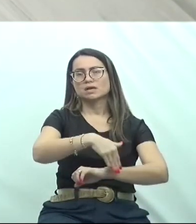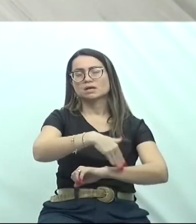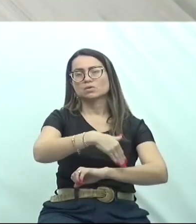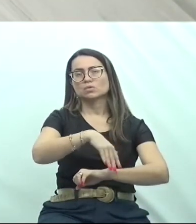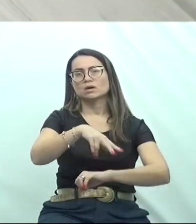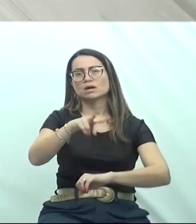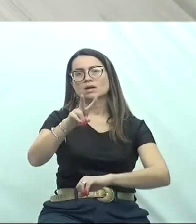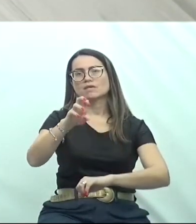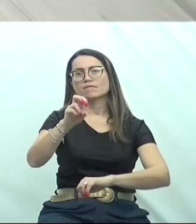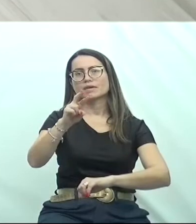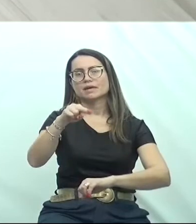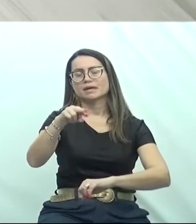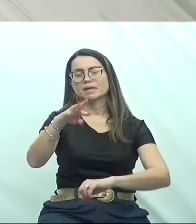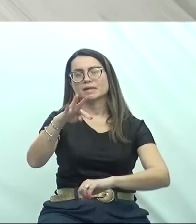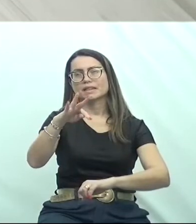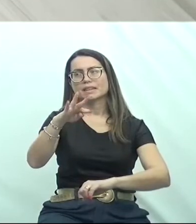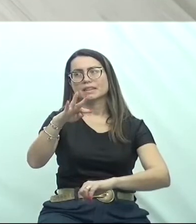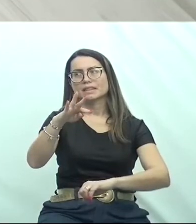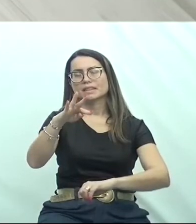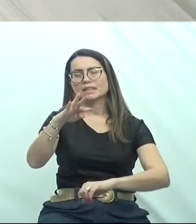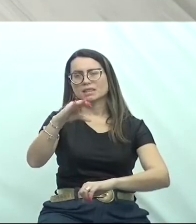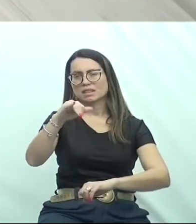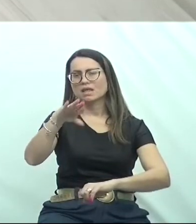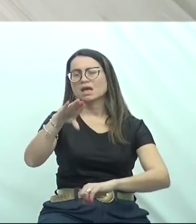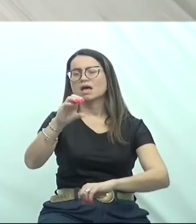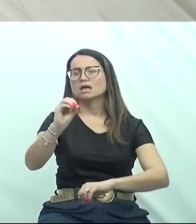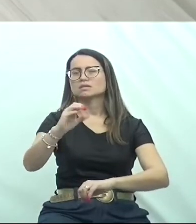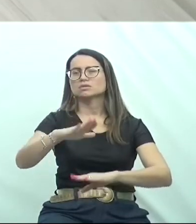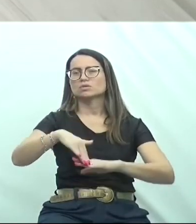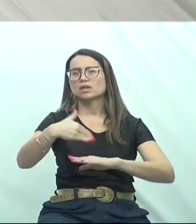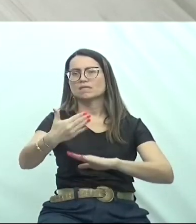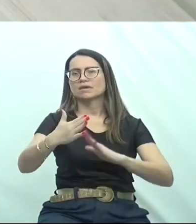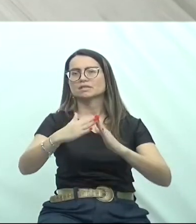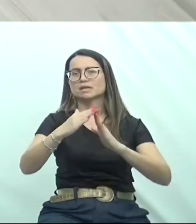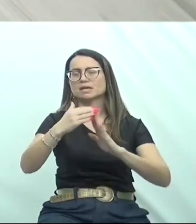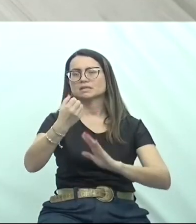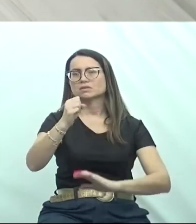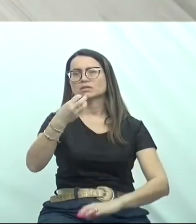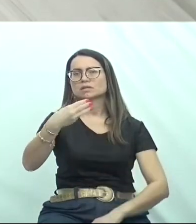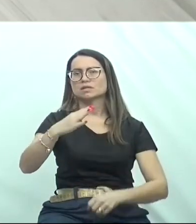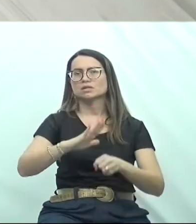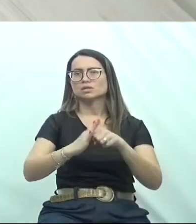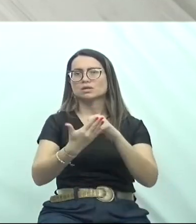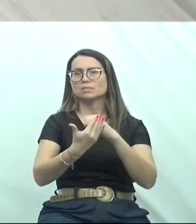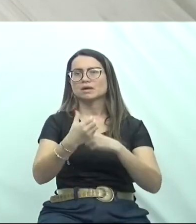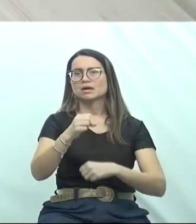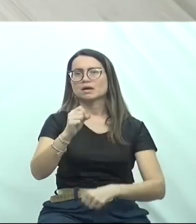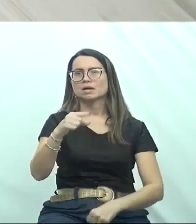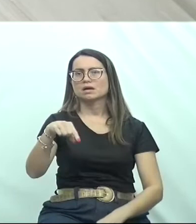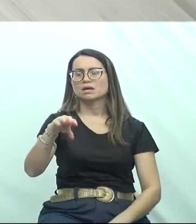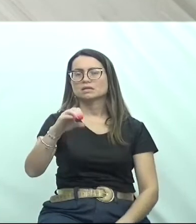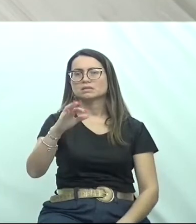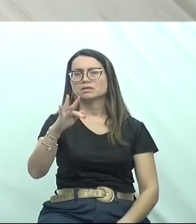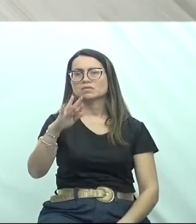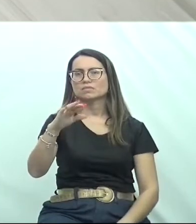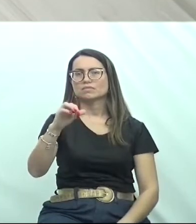Venésio Félix Ribeiro, de frente ao imóvel número 83, bairro São Francisco.